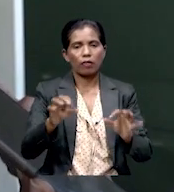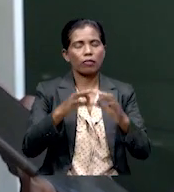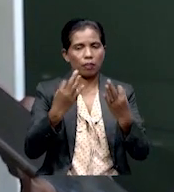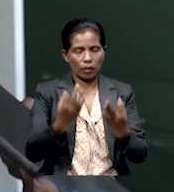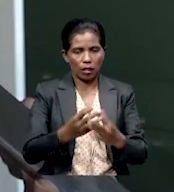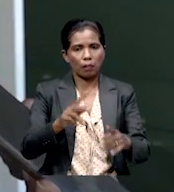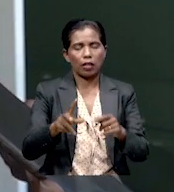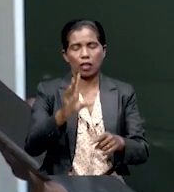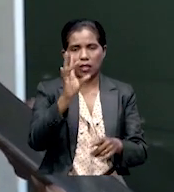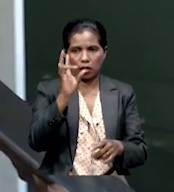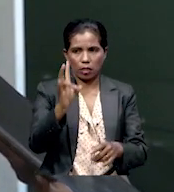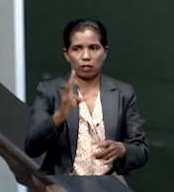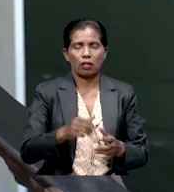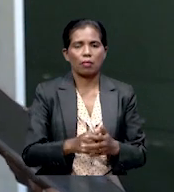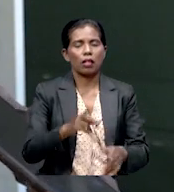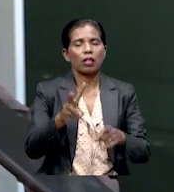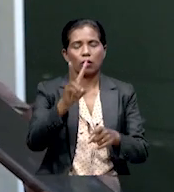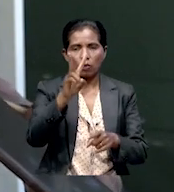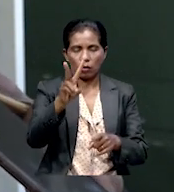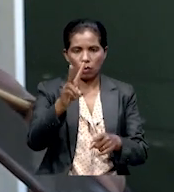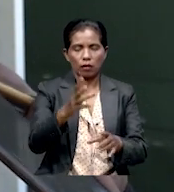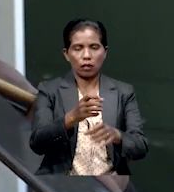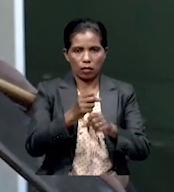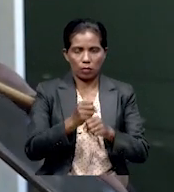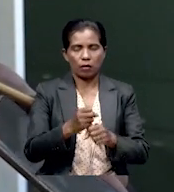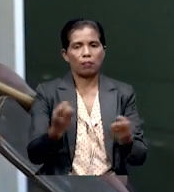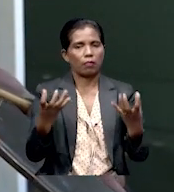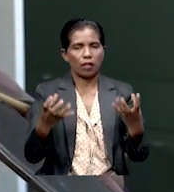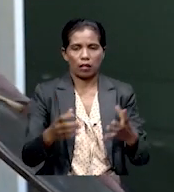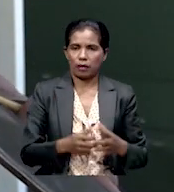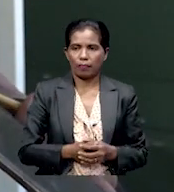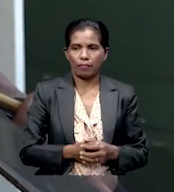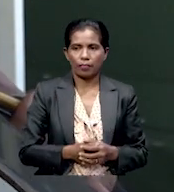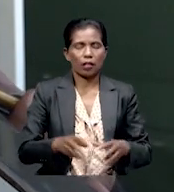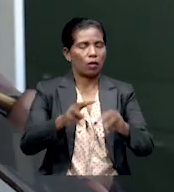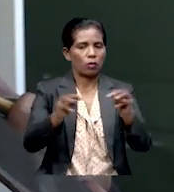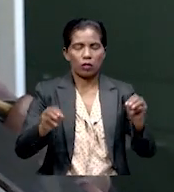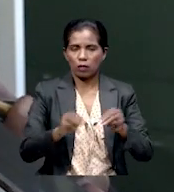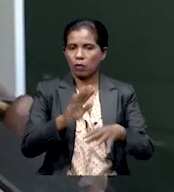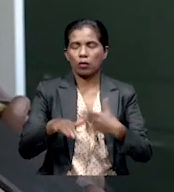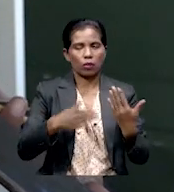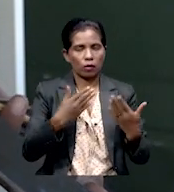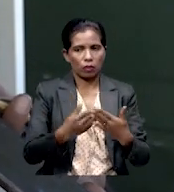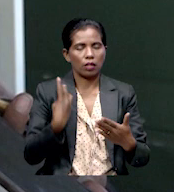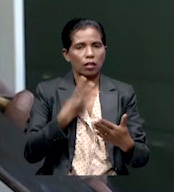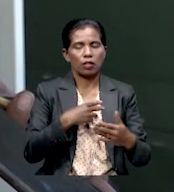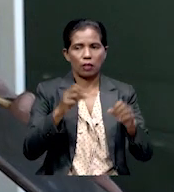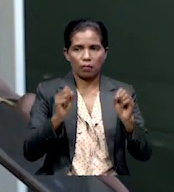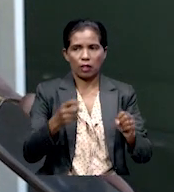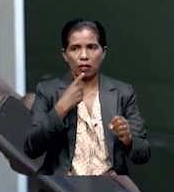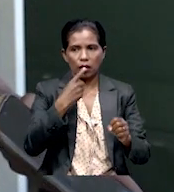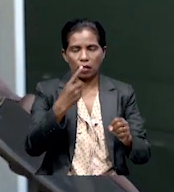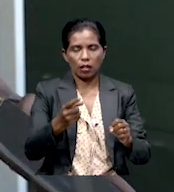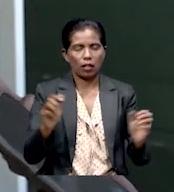a lara, é mana rua de Massimo. E barak e a município todo e da Beleriha, sexta base